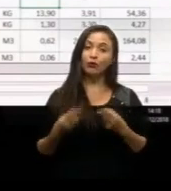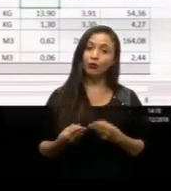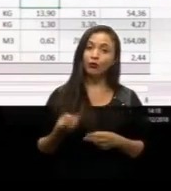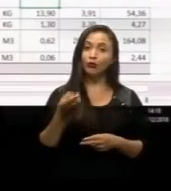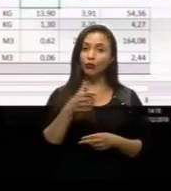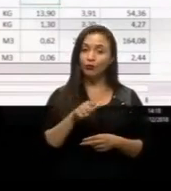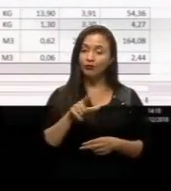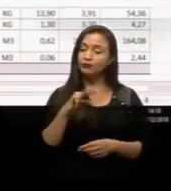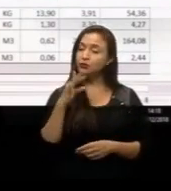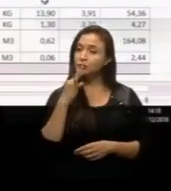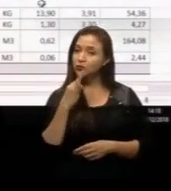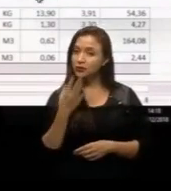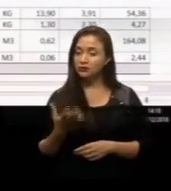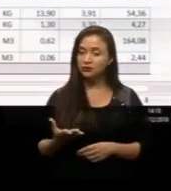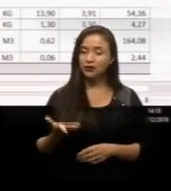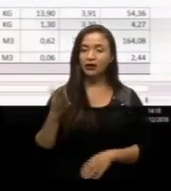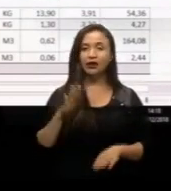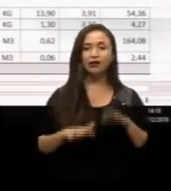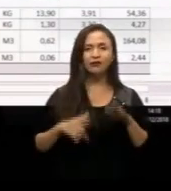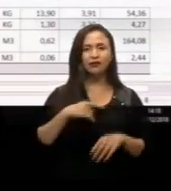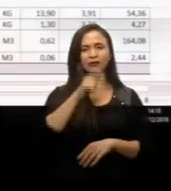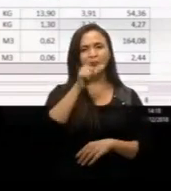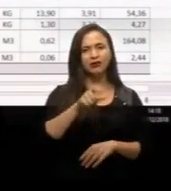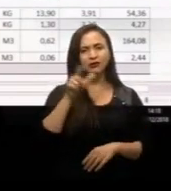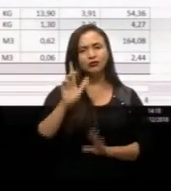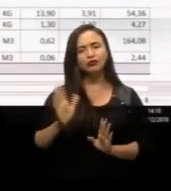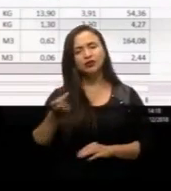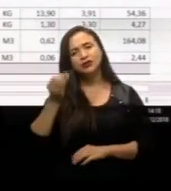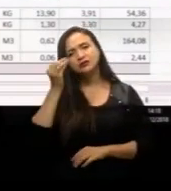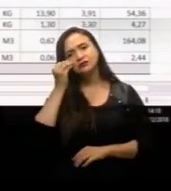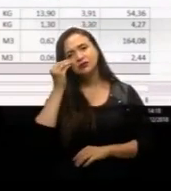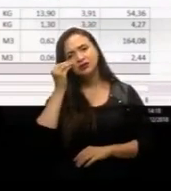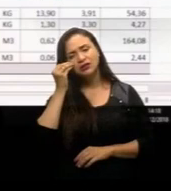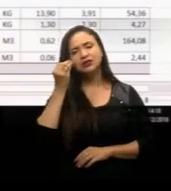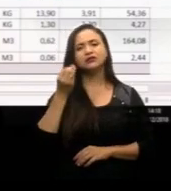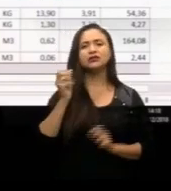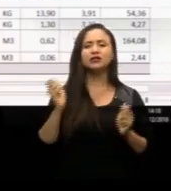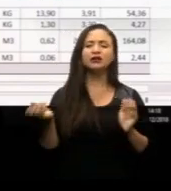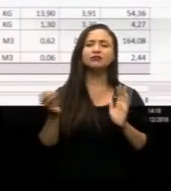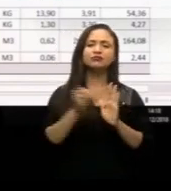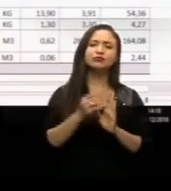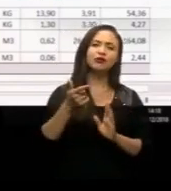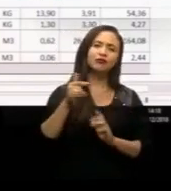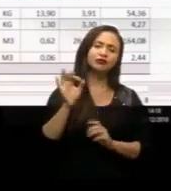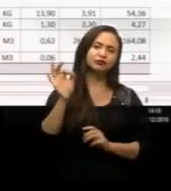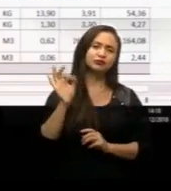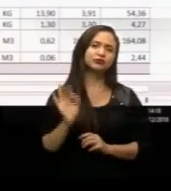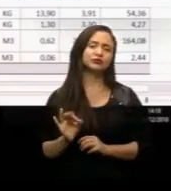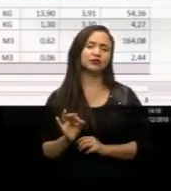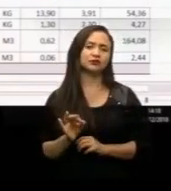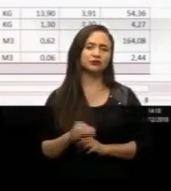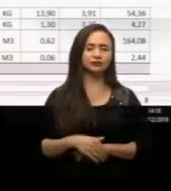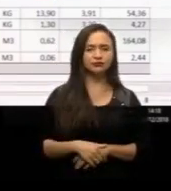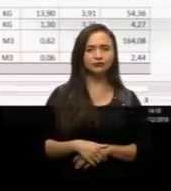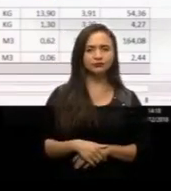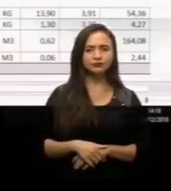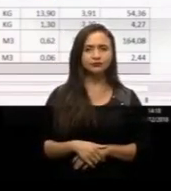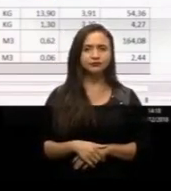você conheça. Às vezes tem pessoas que já têm na experiência, falam, não, pode jogar 20% aí que forma perde, tá?